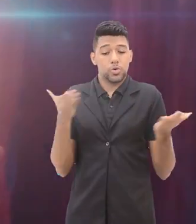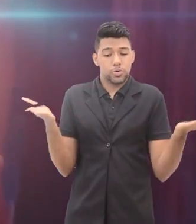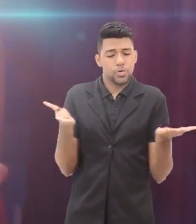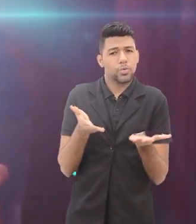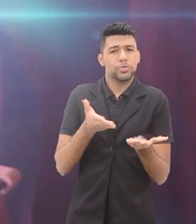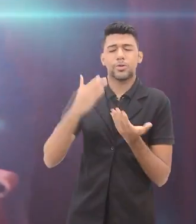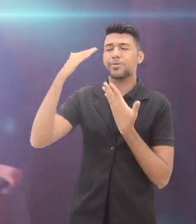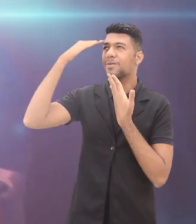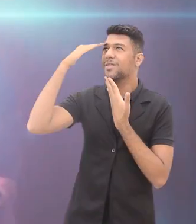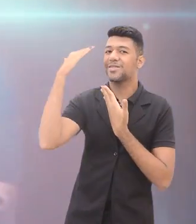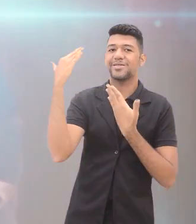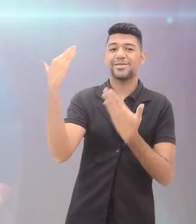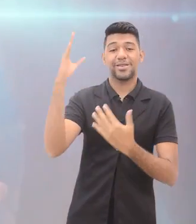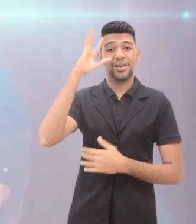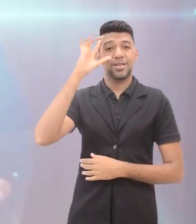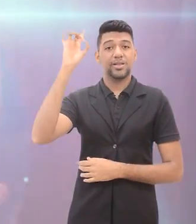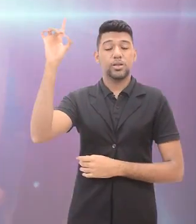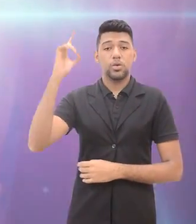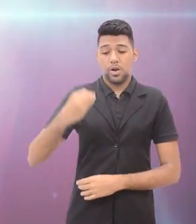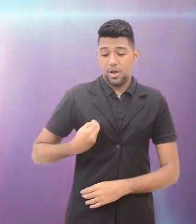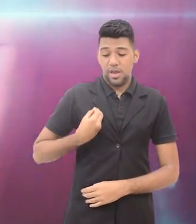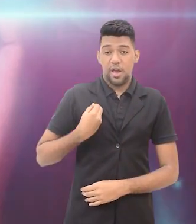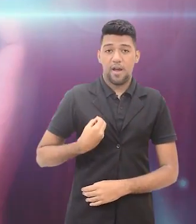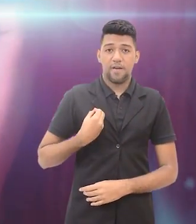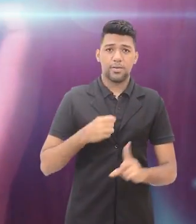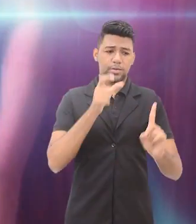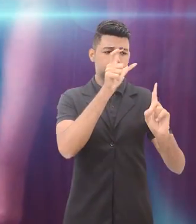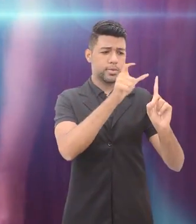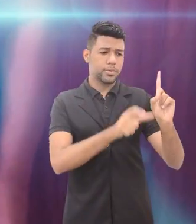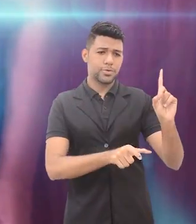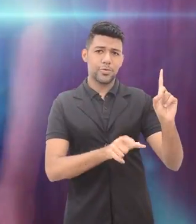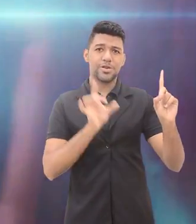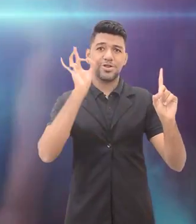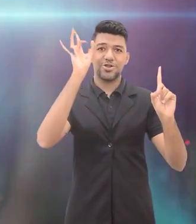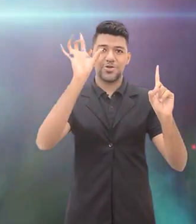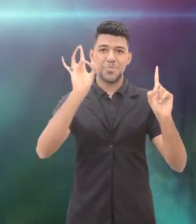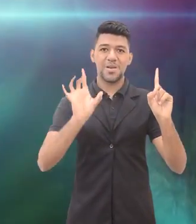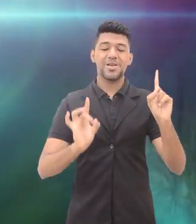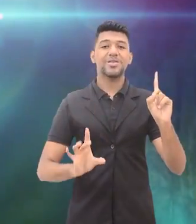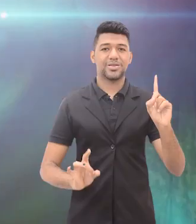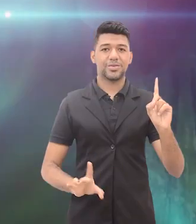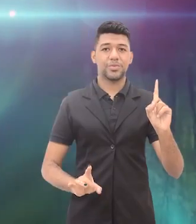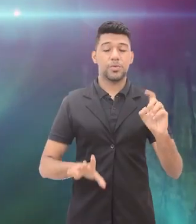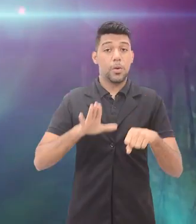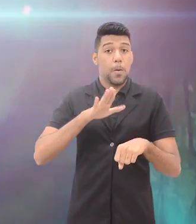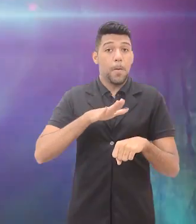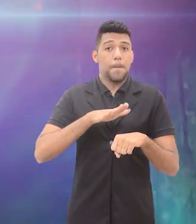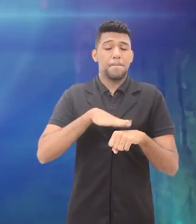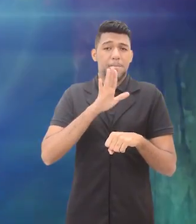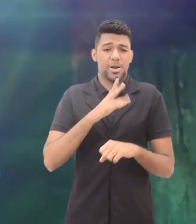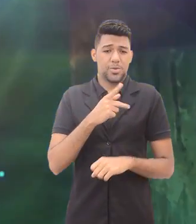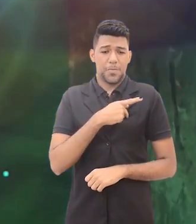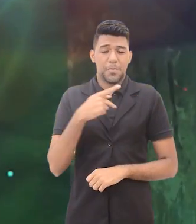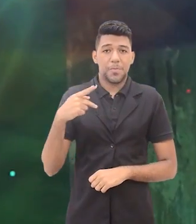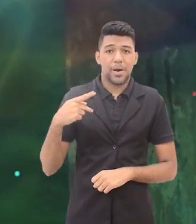queremos hoje agradecer a Deus pela vida desta pessoa tão especial, que é muito mais